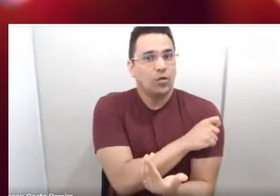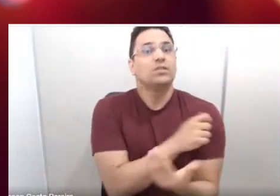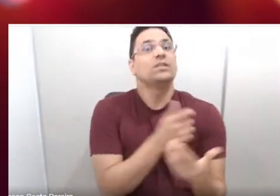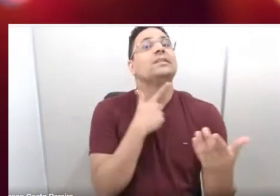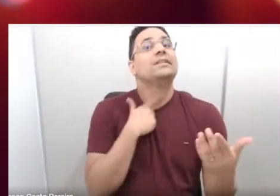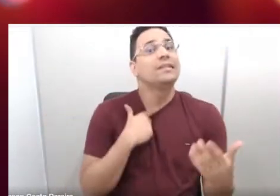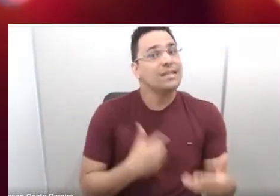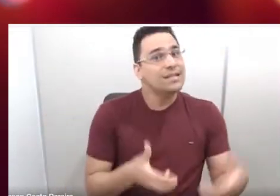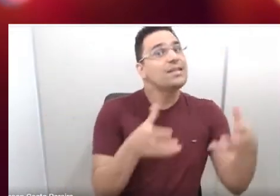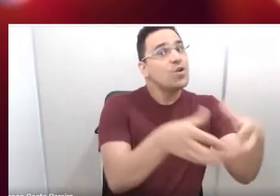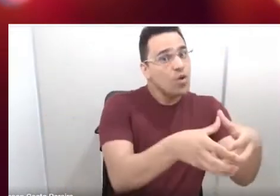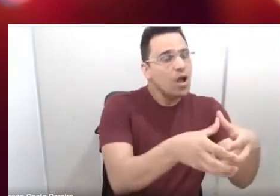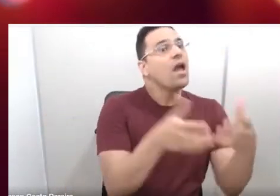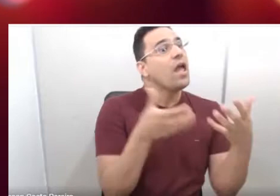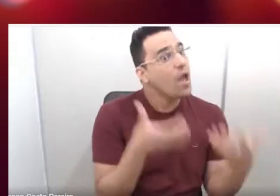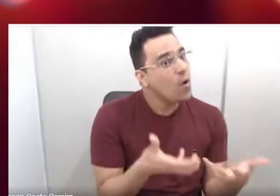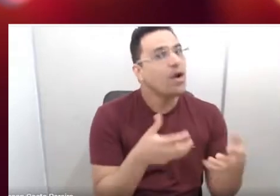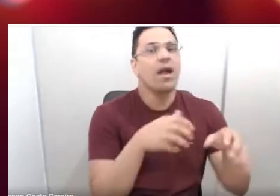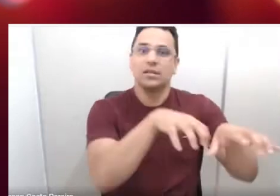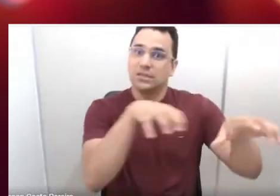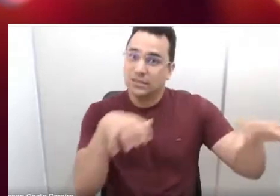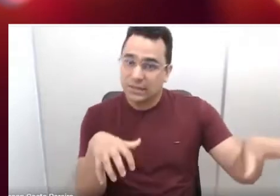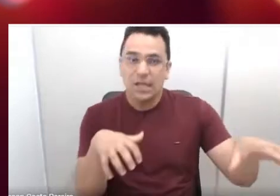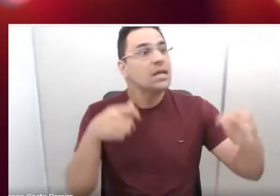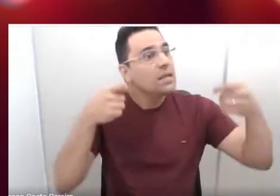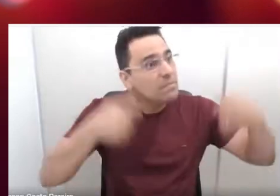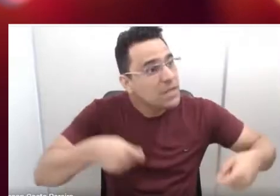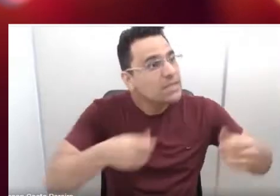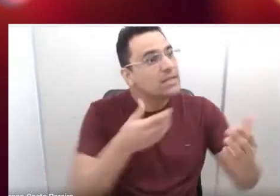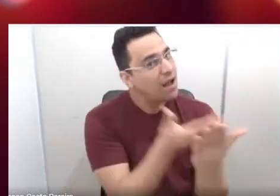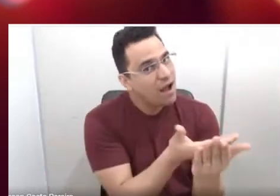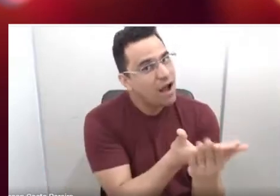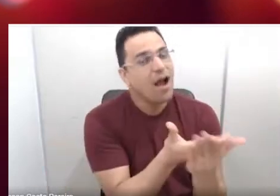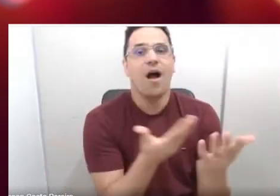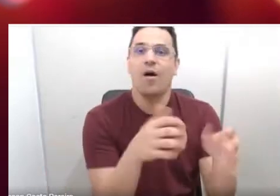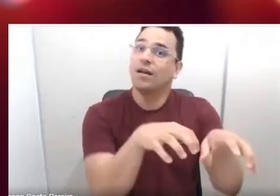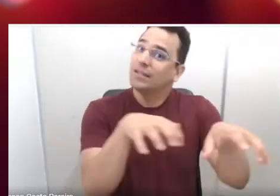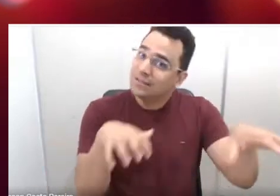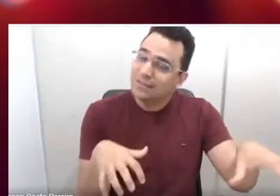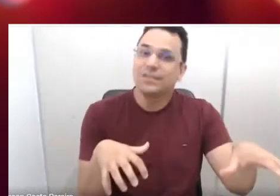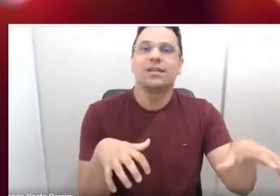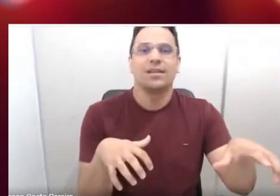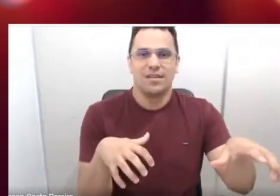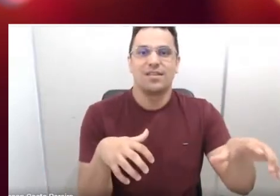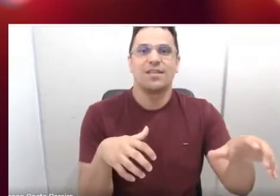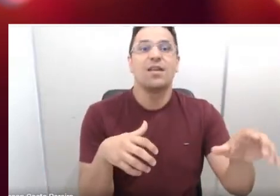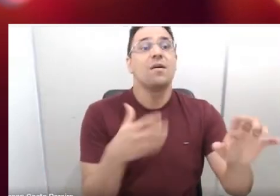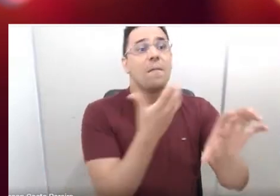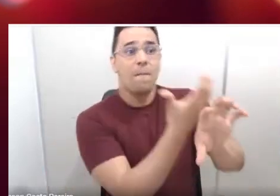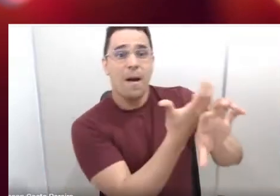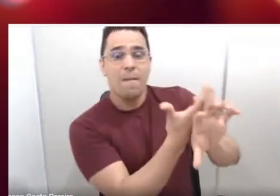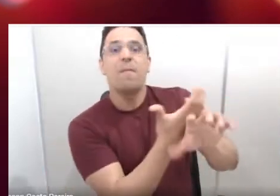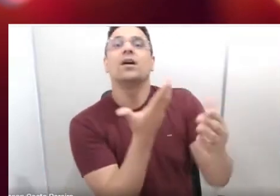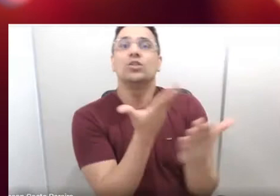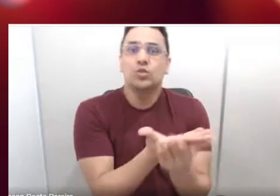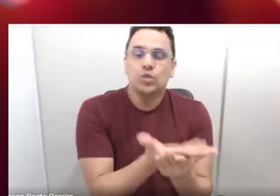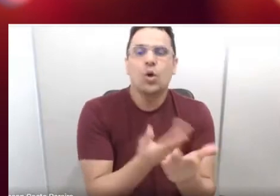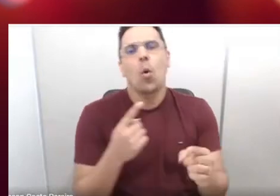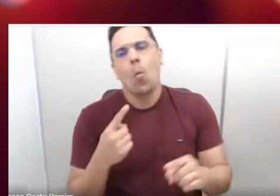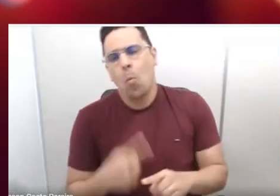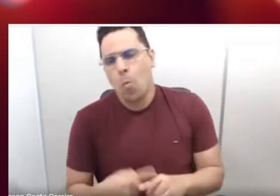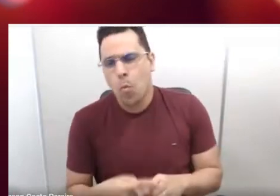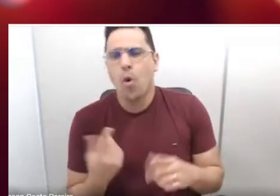as aulas remotas, e que precisavam ter essas aulas remotas, enfim, para poderem concluir os seus cursos, para poder a gente